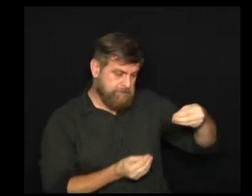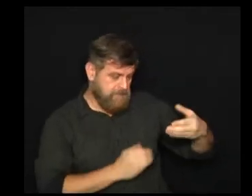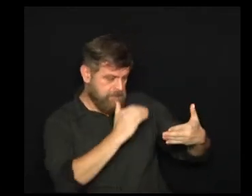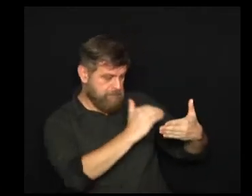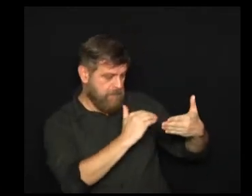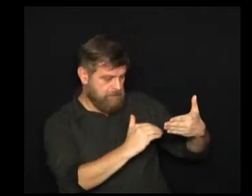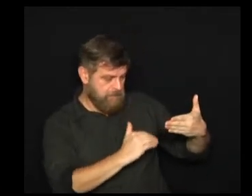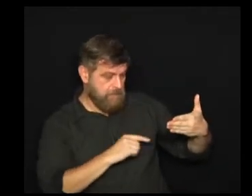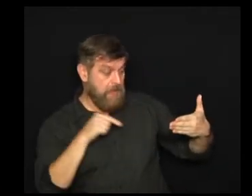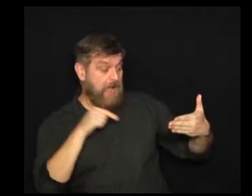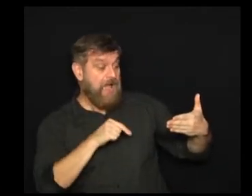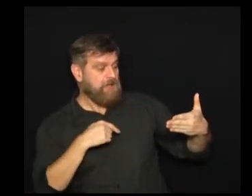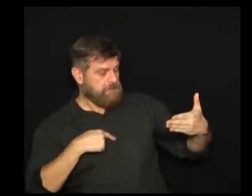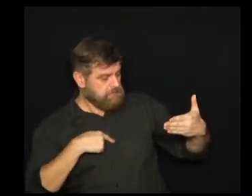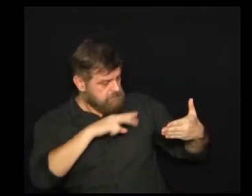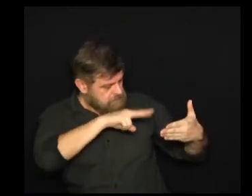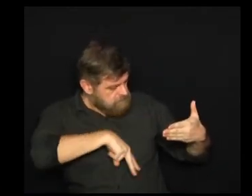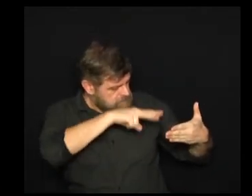lá estarão as diretrizes, né?